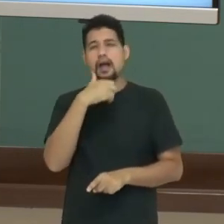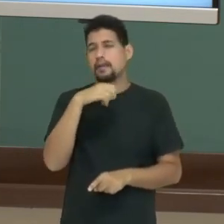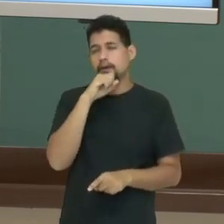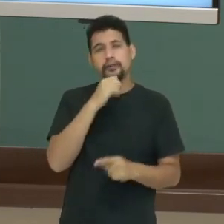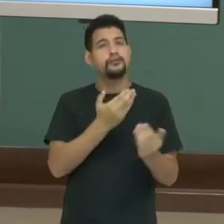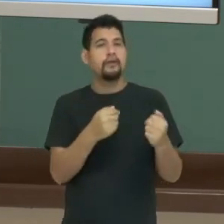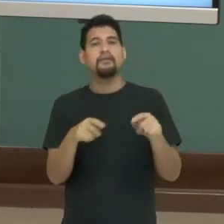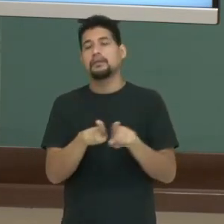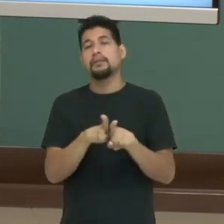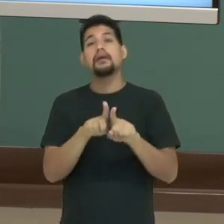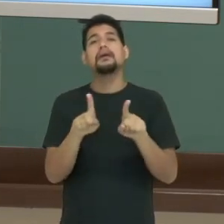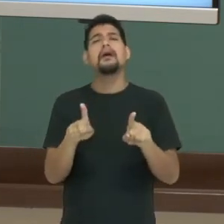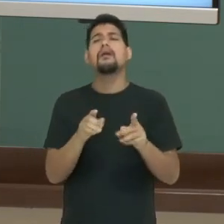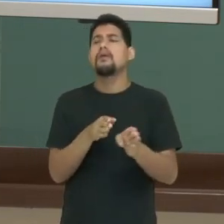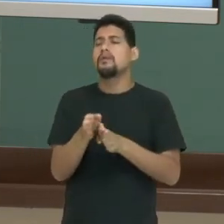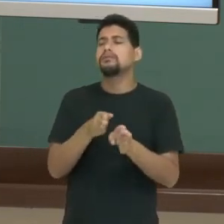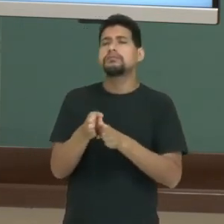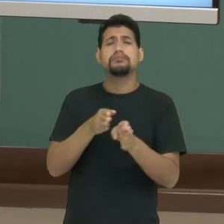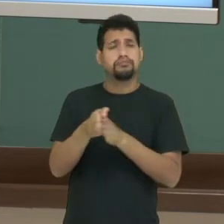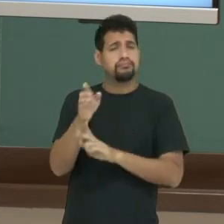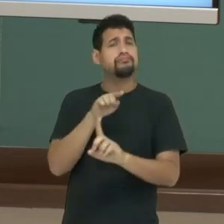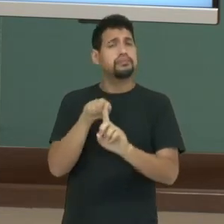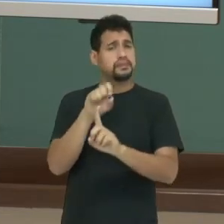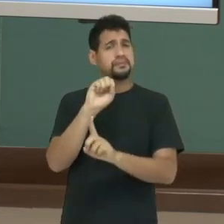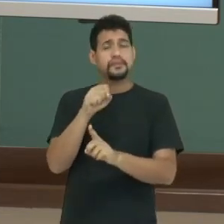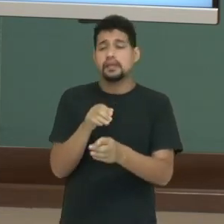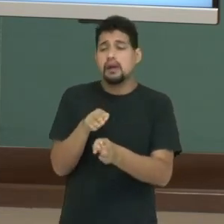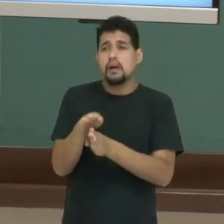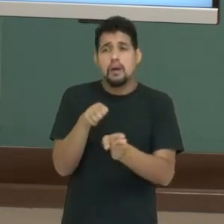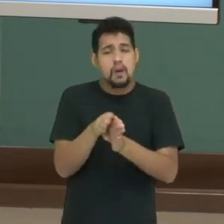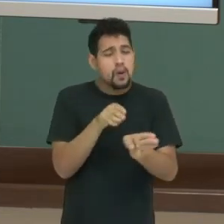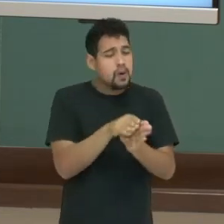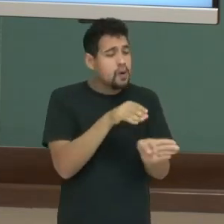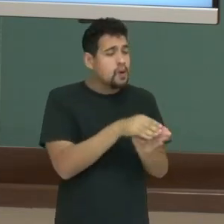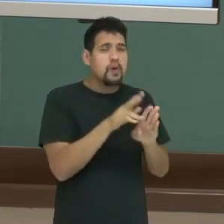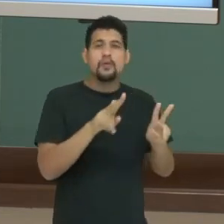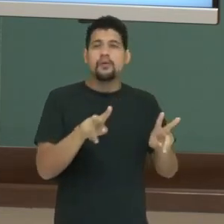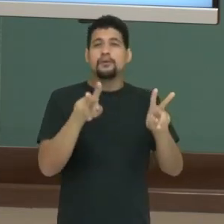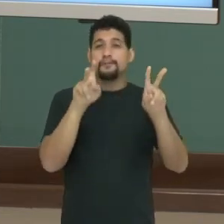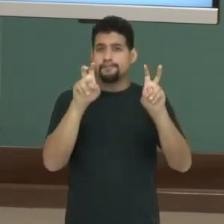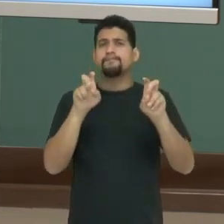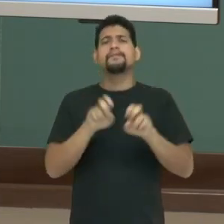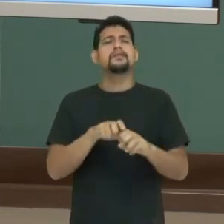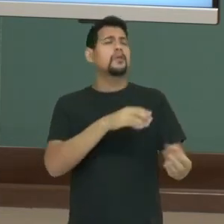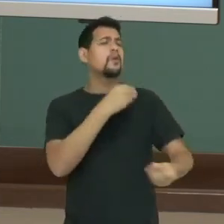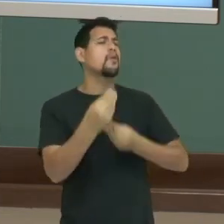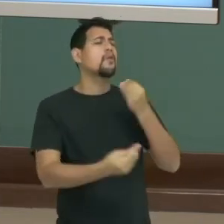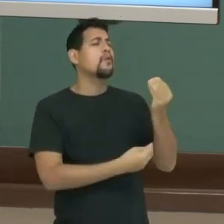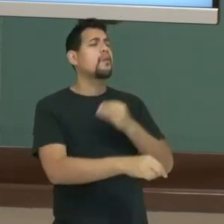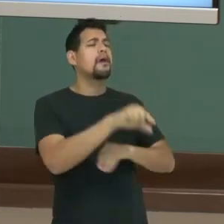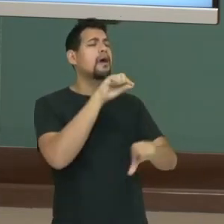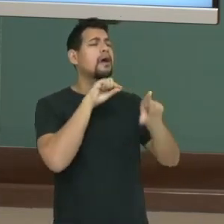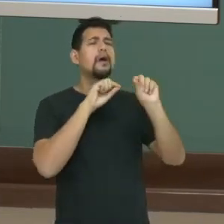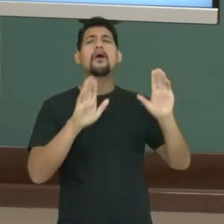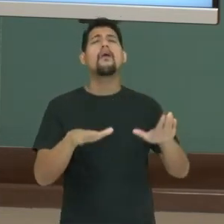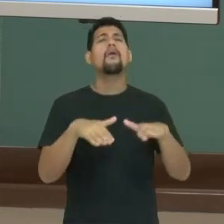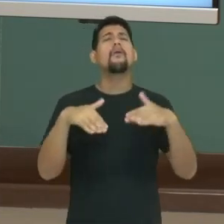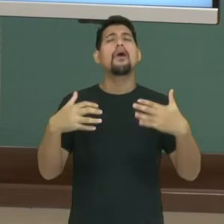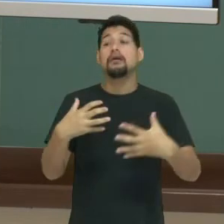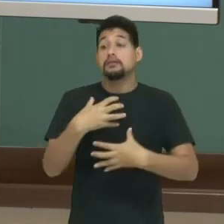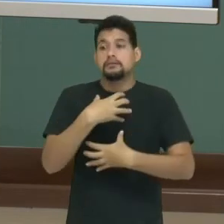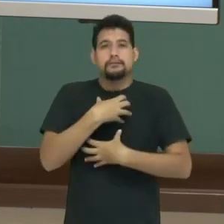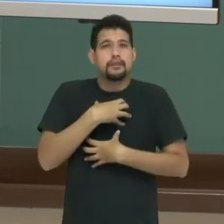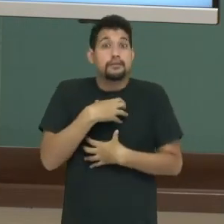Com a finalidade de orientar, isso mesmo, de trazer uma orientação sobre esse tema, de como escolher, quais são as maneiras de